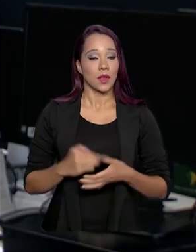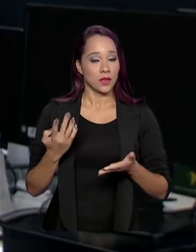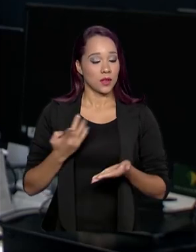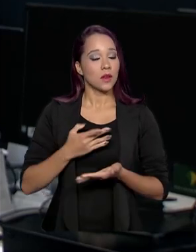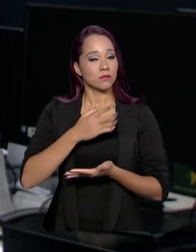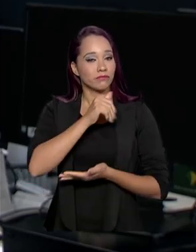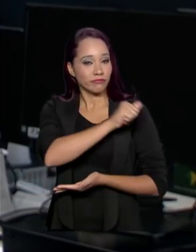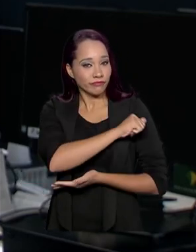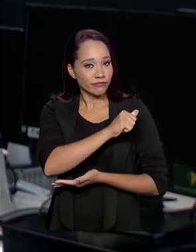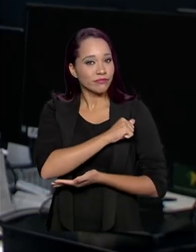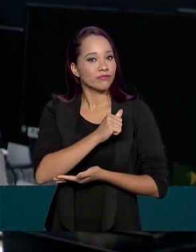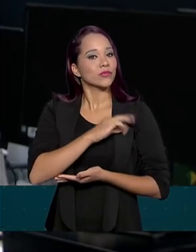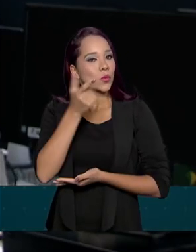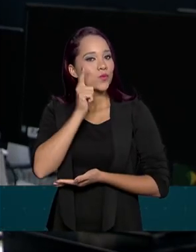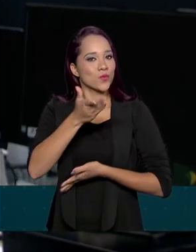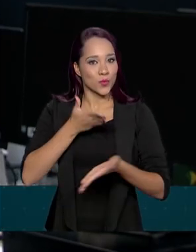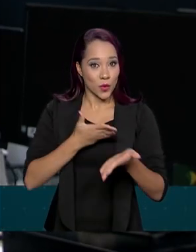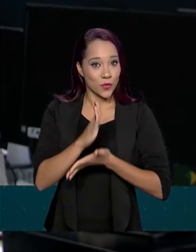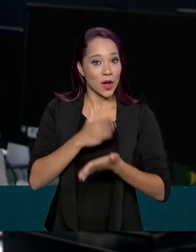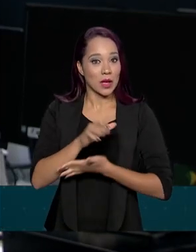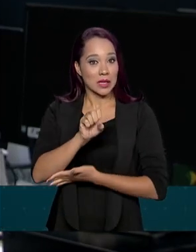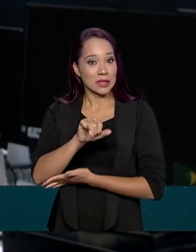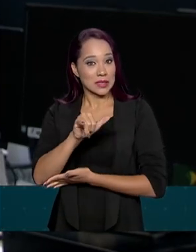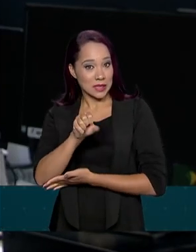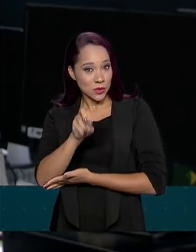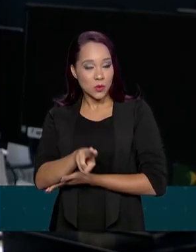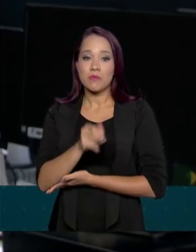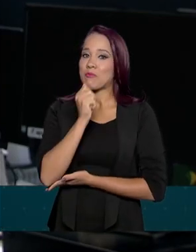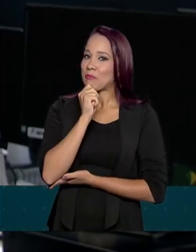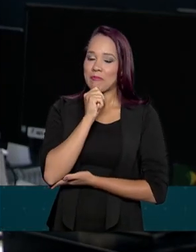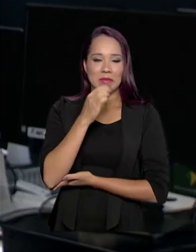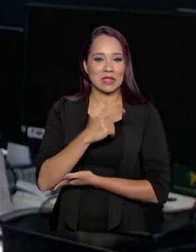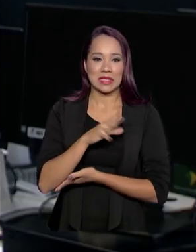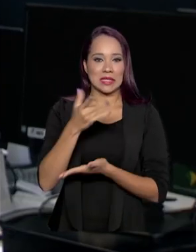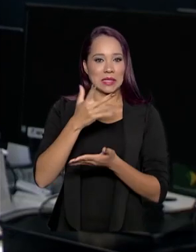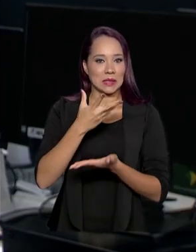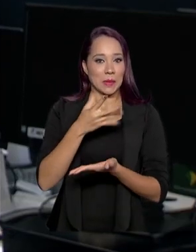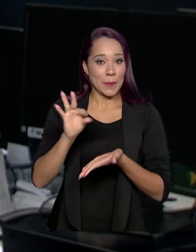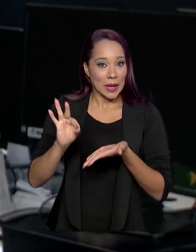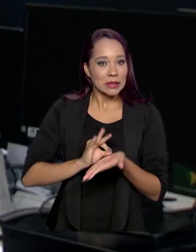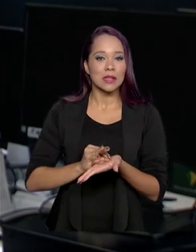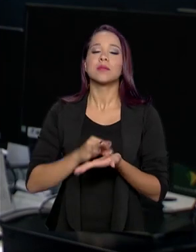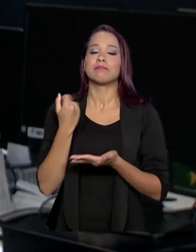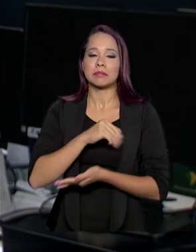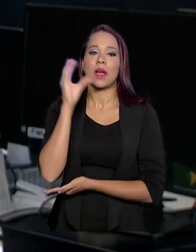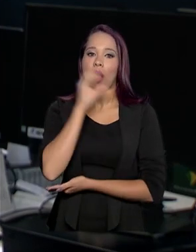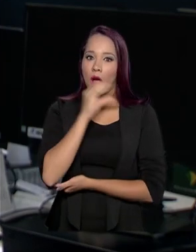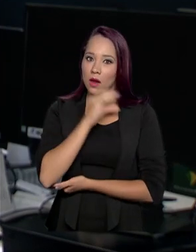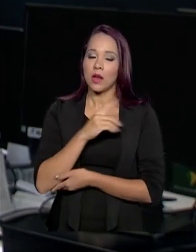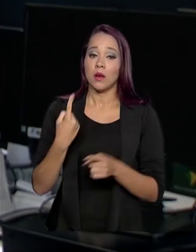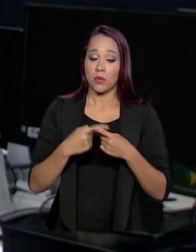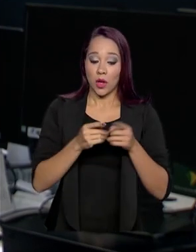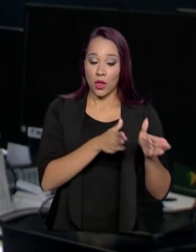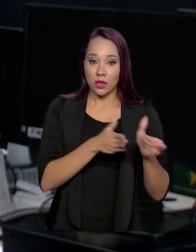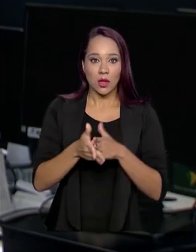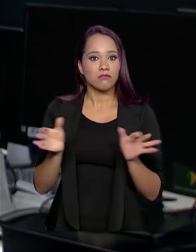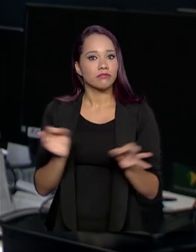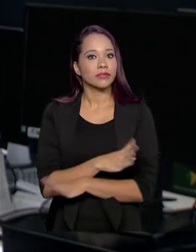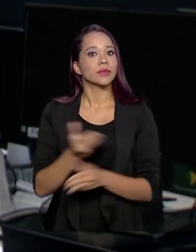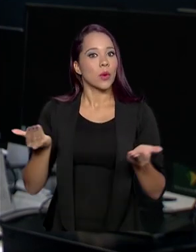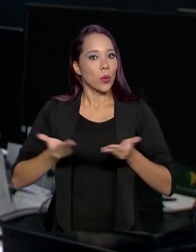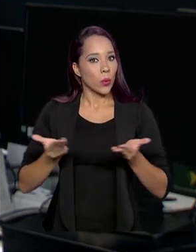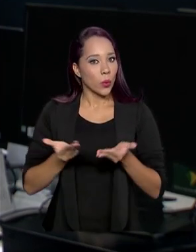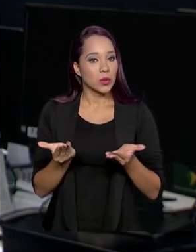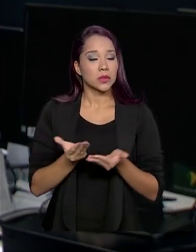estudantes que foram aprovados pelo SISU e ainda não fizeram matrícula têm que correr, porque o prazo acaba hoje.